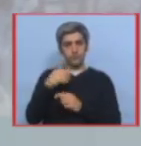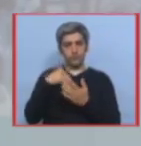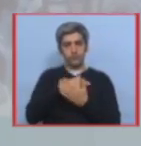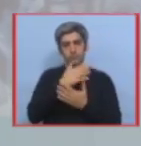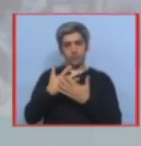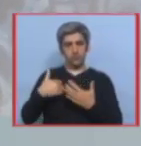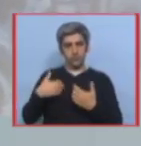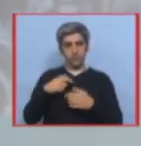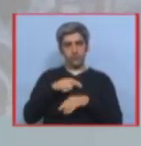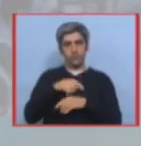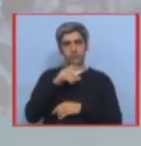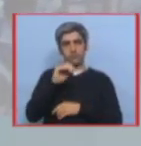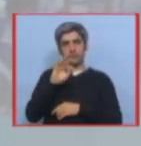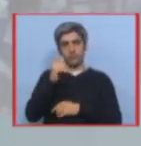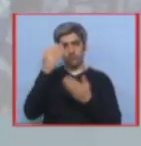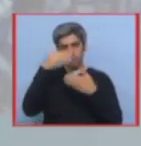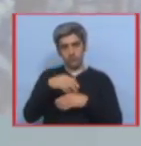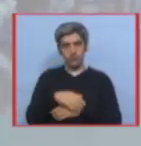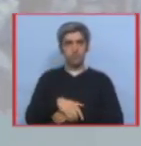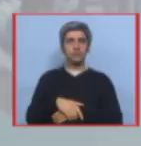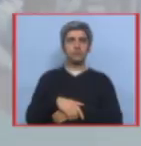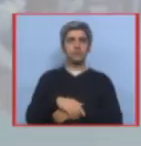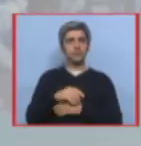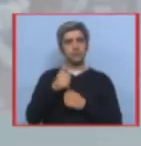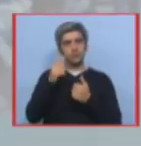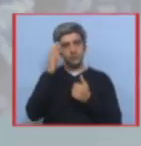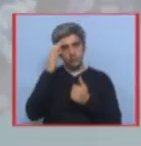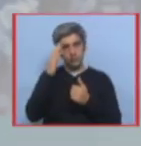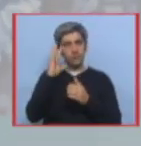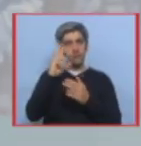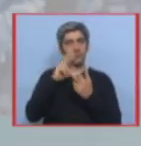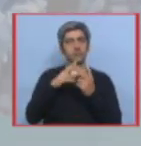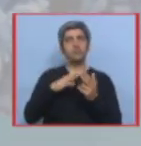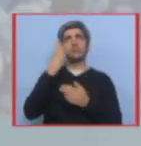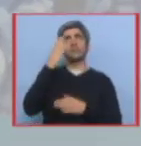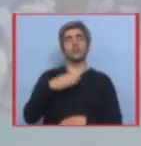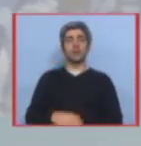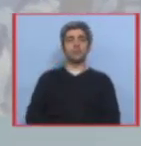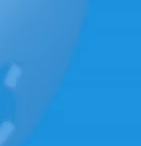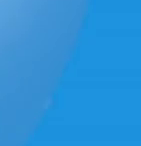sexta-feira, pelas 22h45. Votos de boa tarde, até amanhã, se Deus quiser.